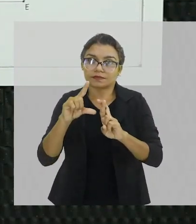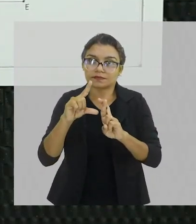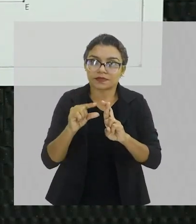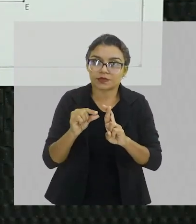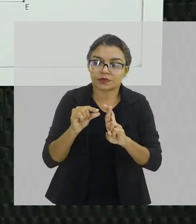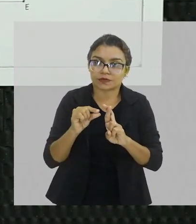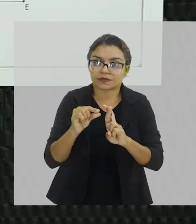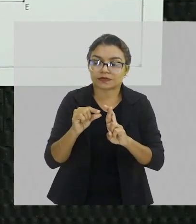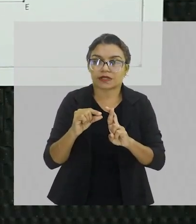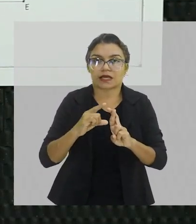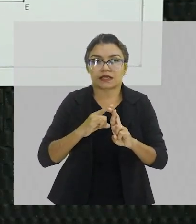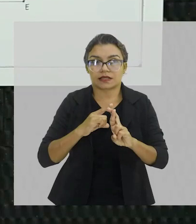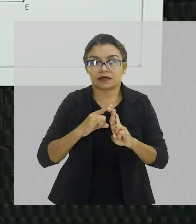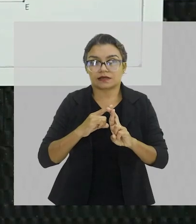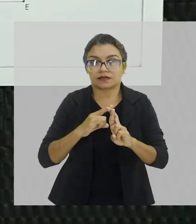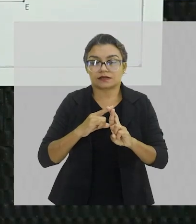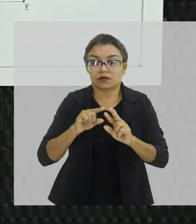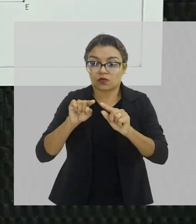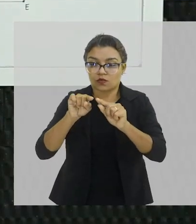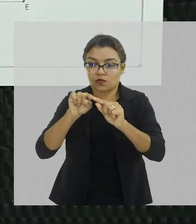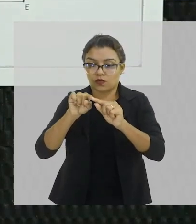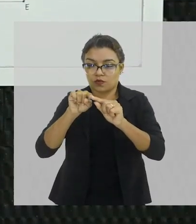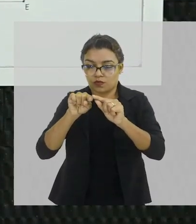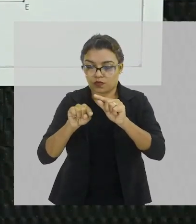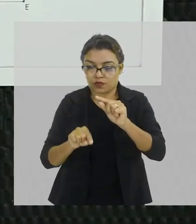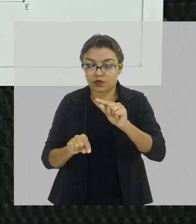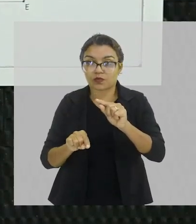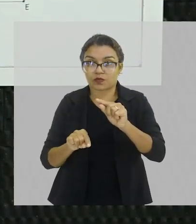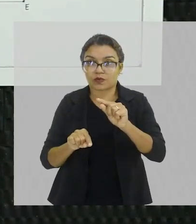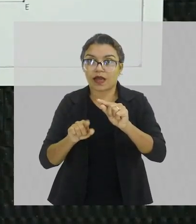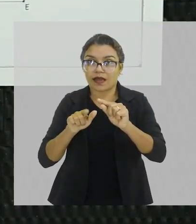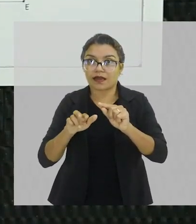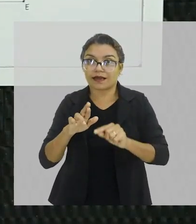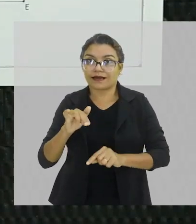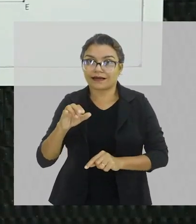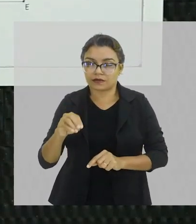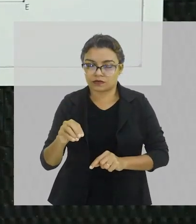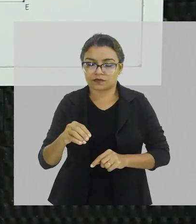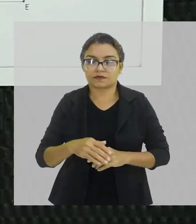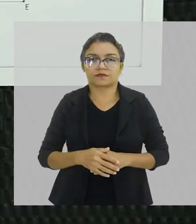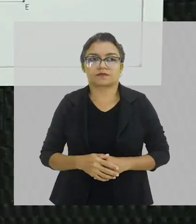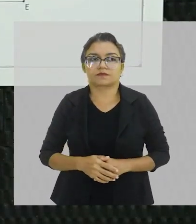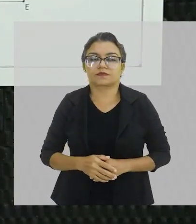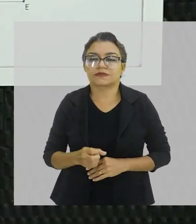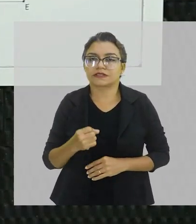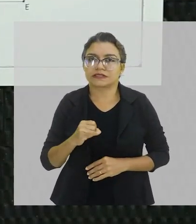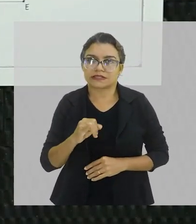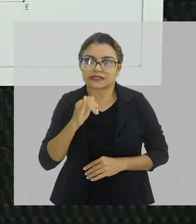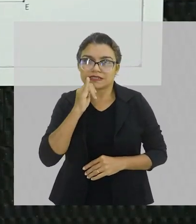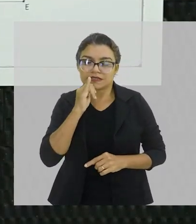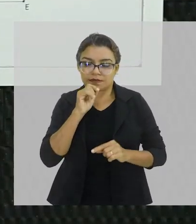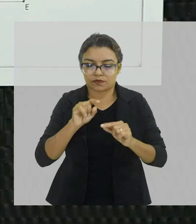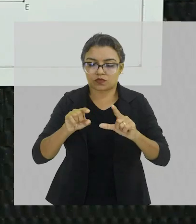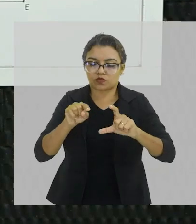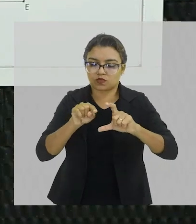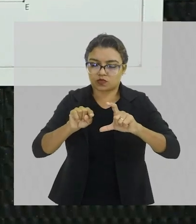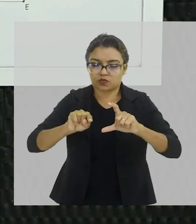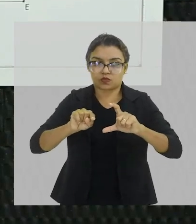centro a um ponto da circunferência. E se eu traçar aqui, ó, desse